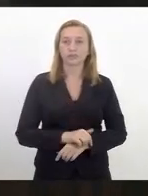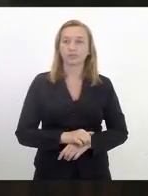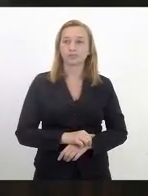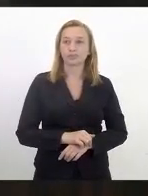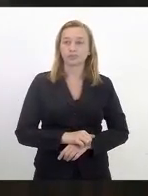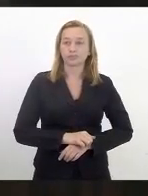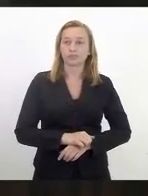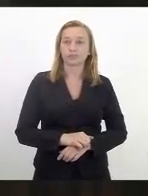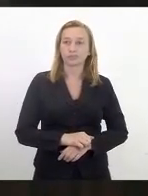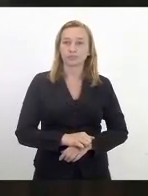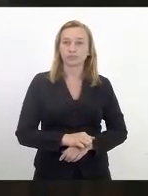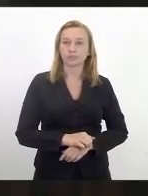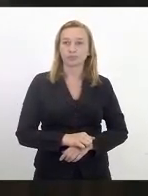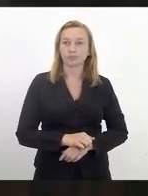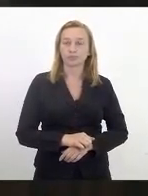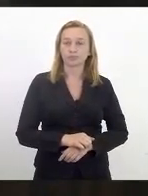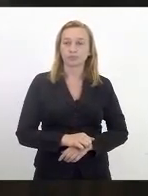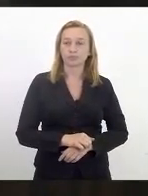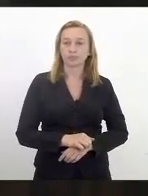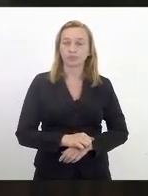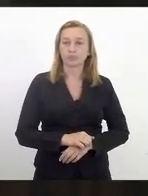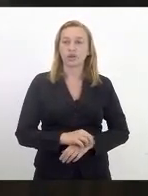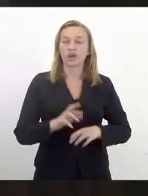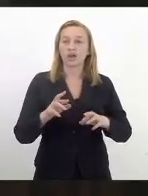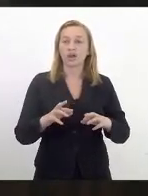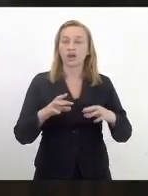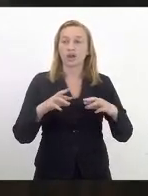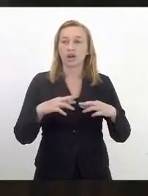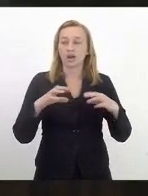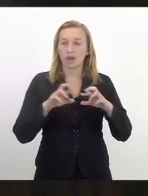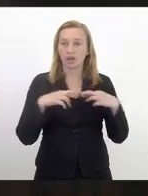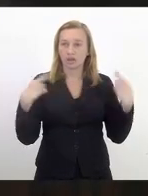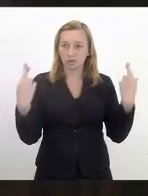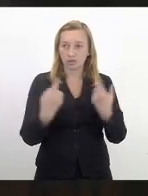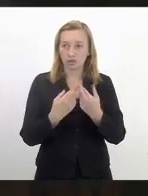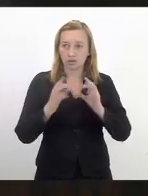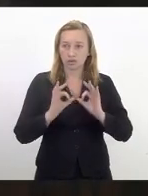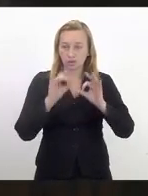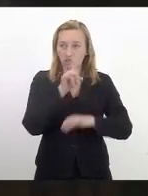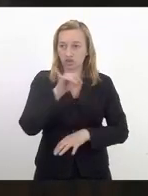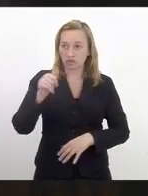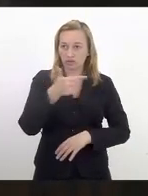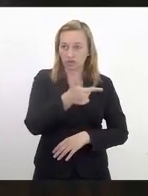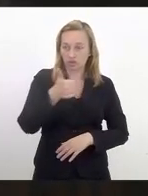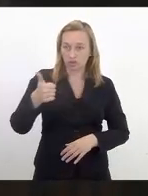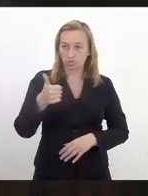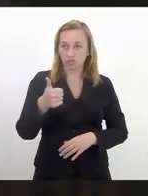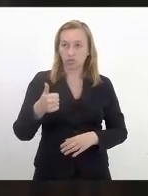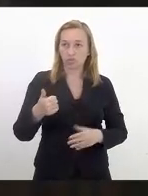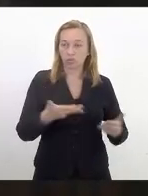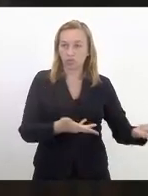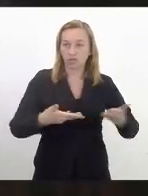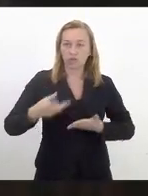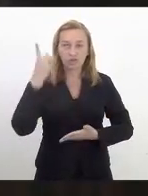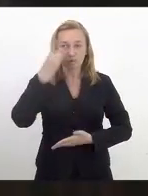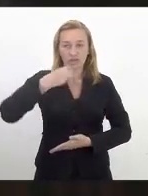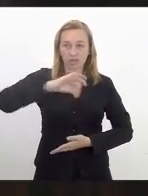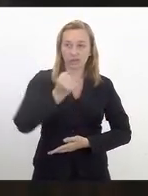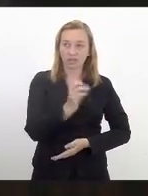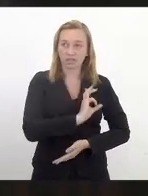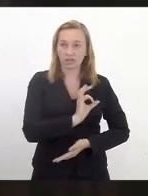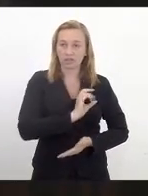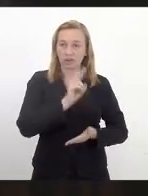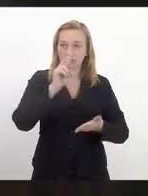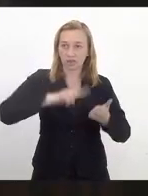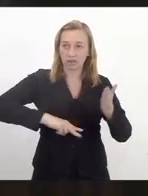está aberta a sessão ordinária do dia cinco de agosto de 2011 EA presidência convida a deputada Martha Rocha fazer leitura da